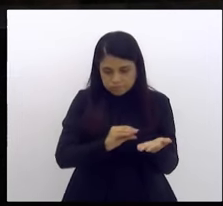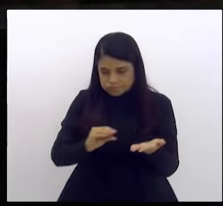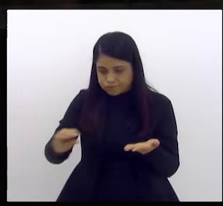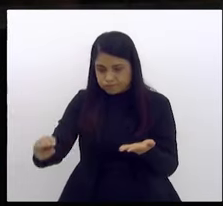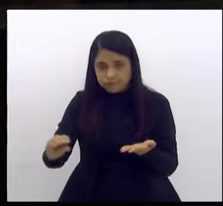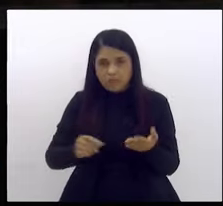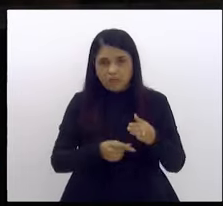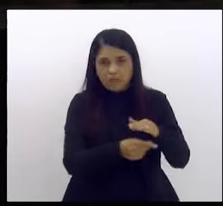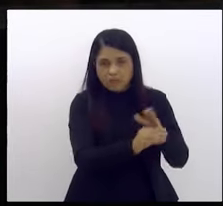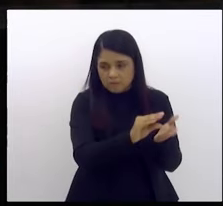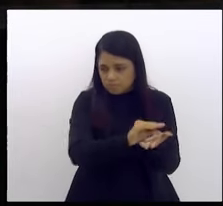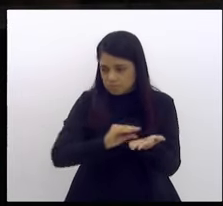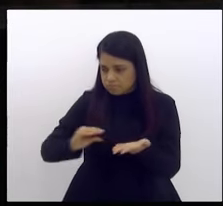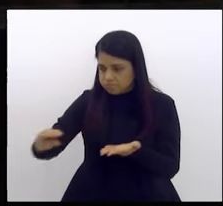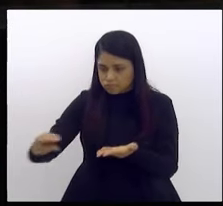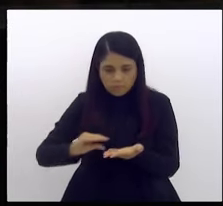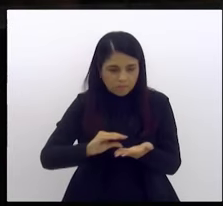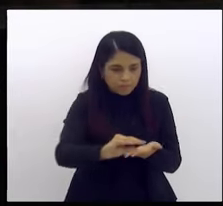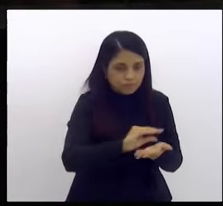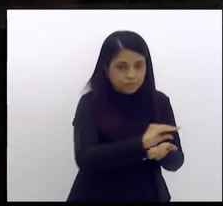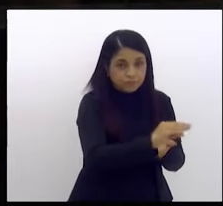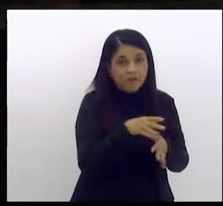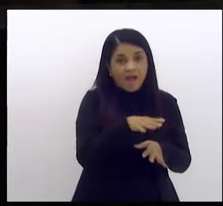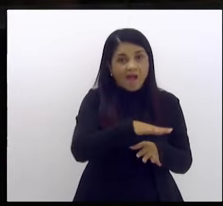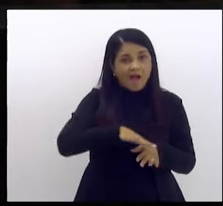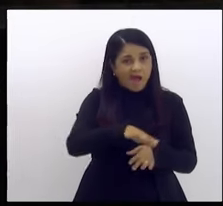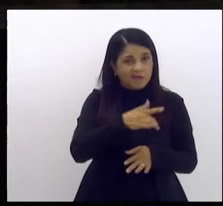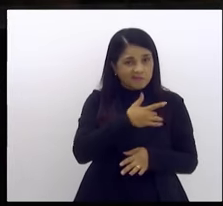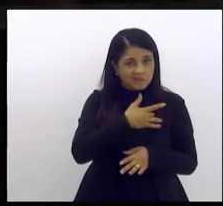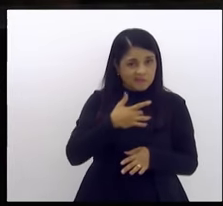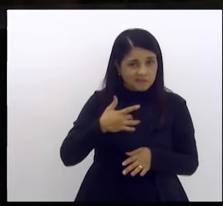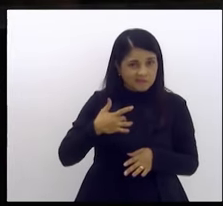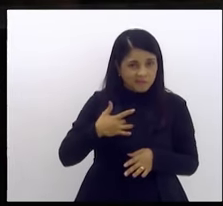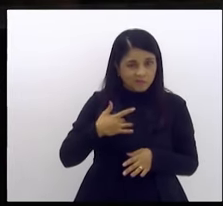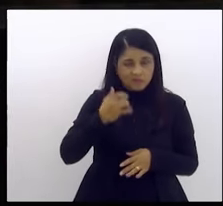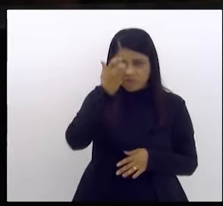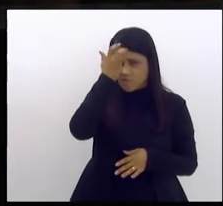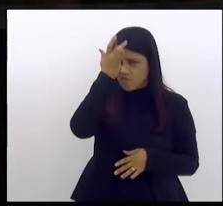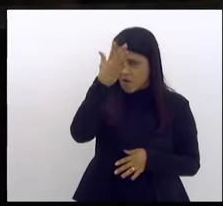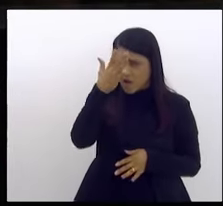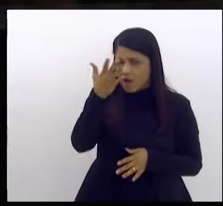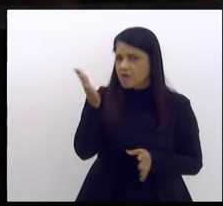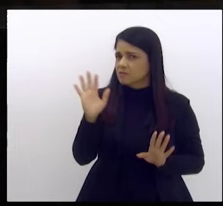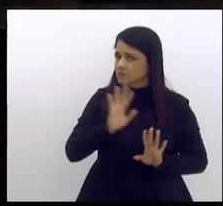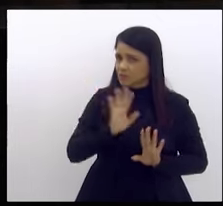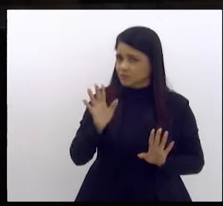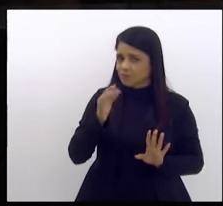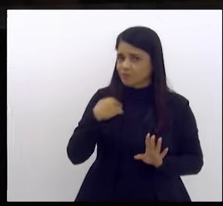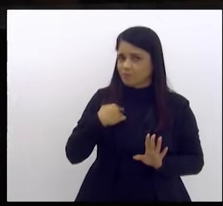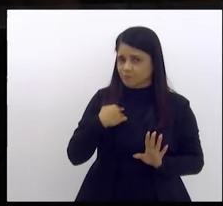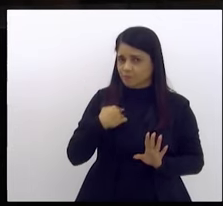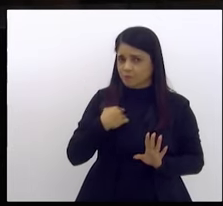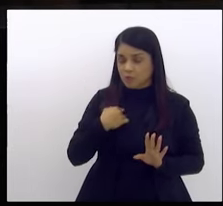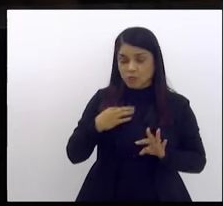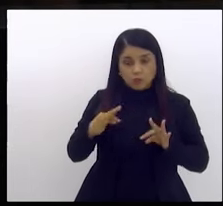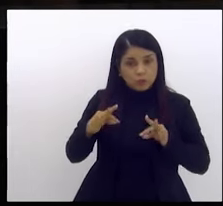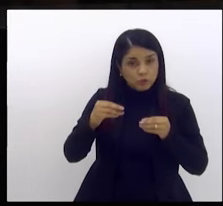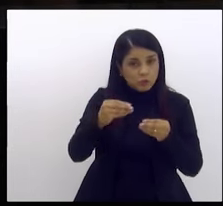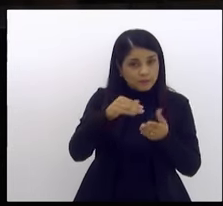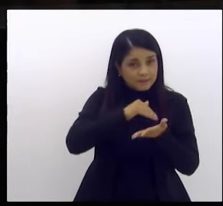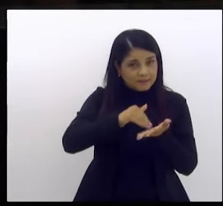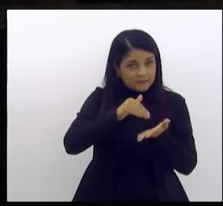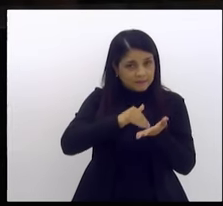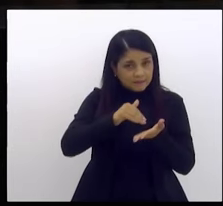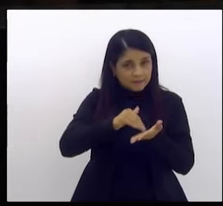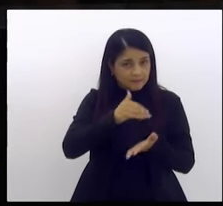acontecerão. Na área da saúde, é fácil imaginar, porque toda a Secretaria de